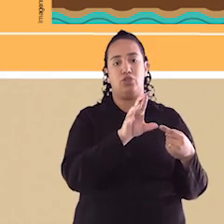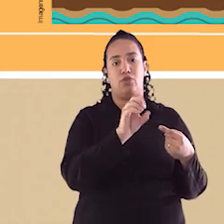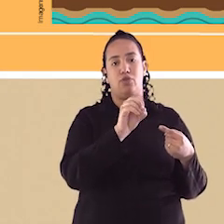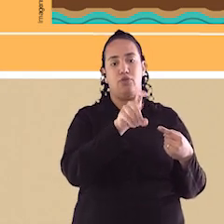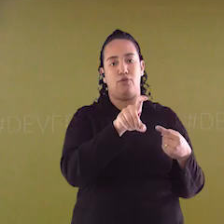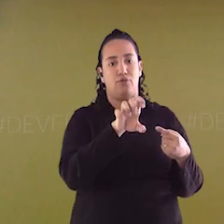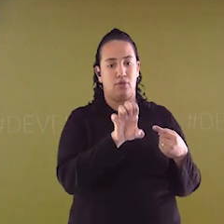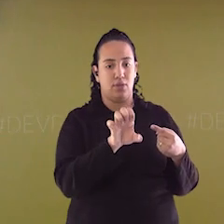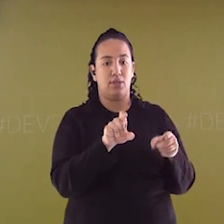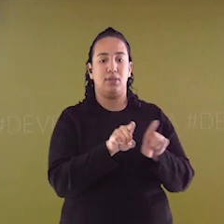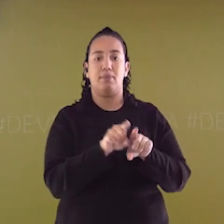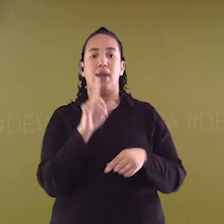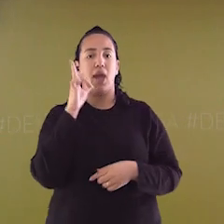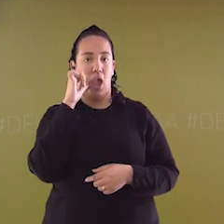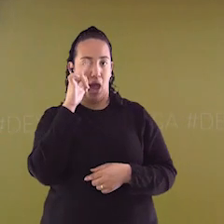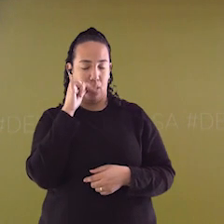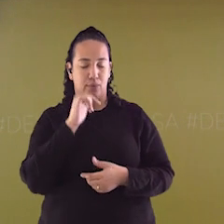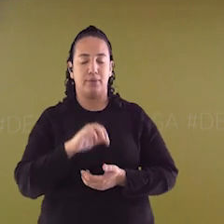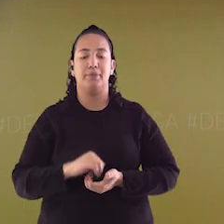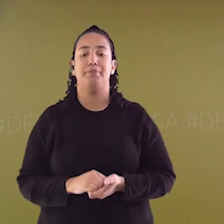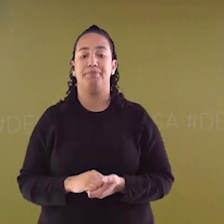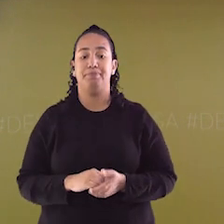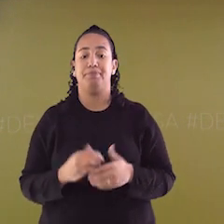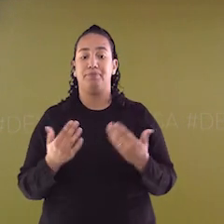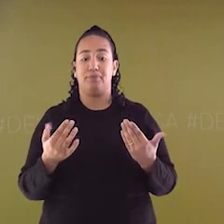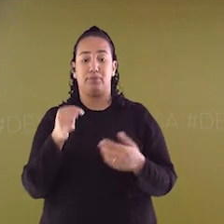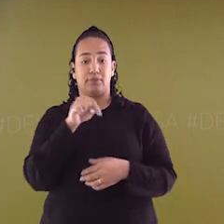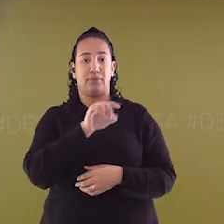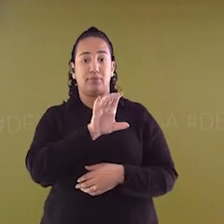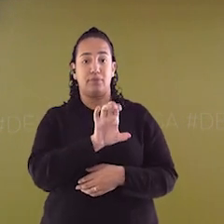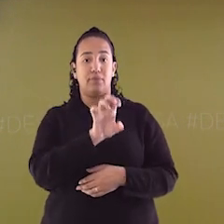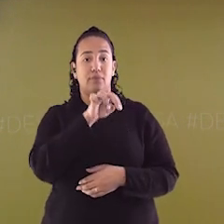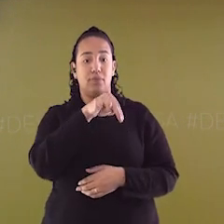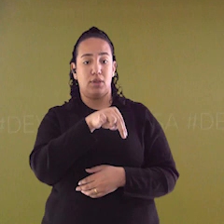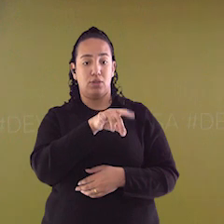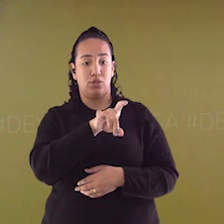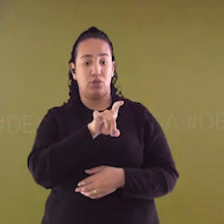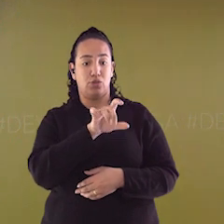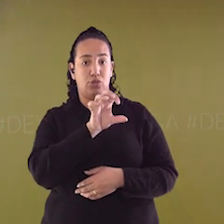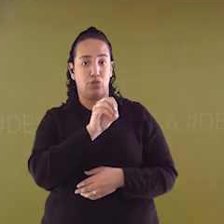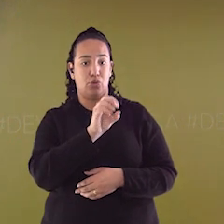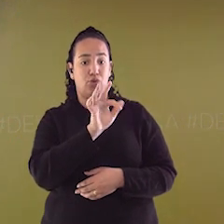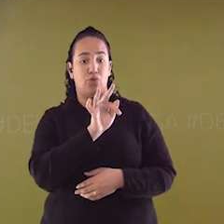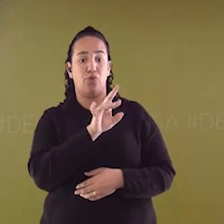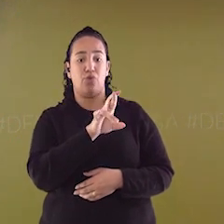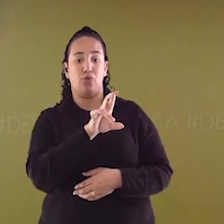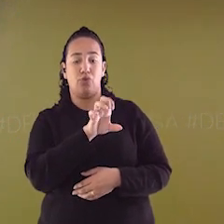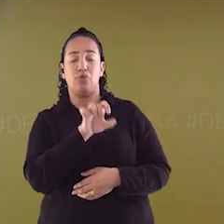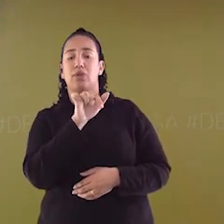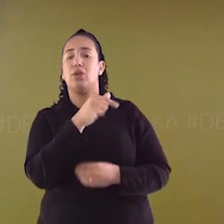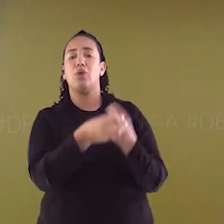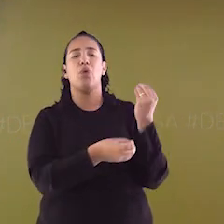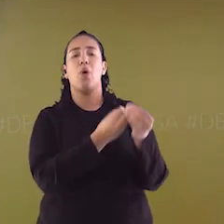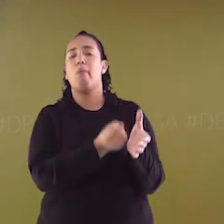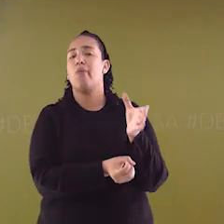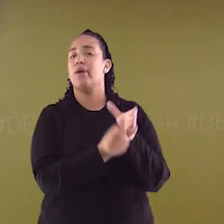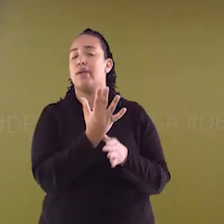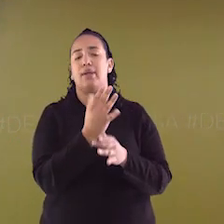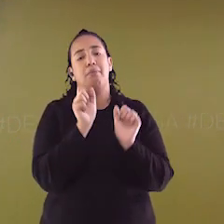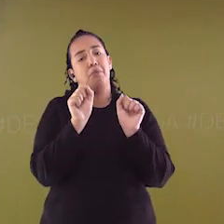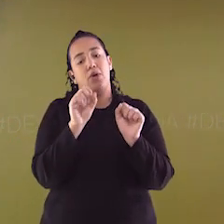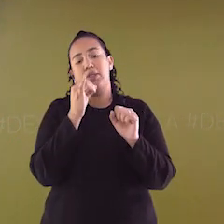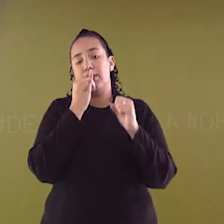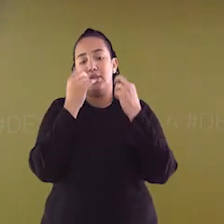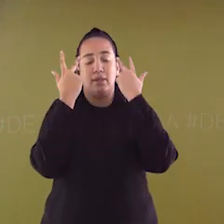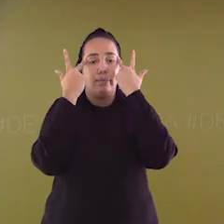água. Os óxidos de enxofre, a sua emissão pode se dar de forma natural, pela decomposição de